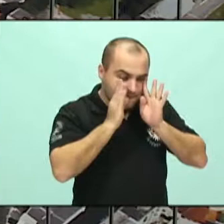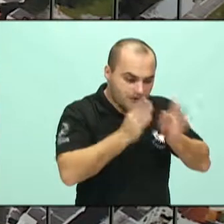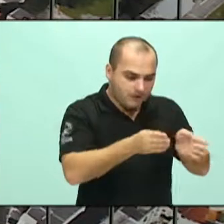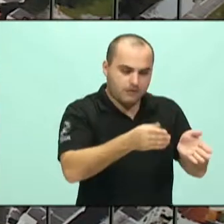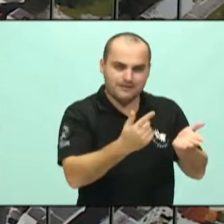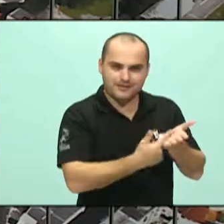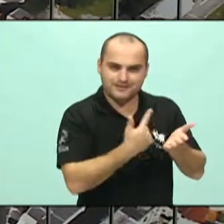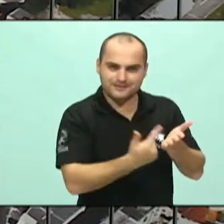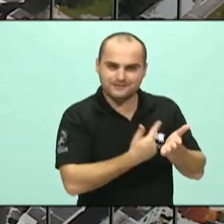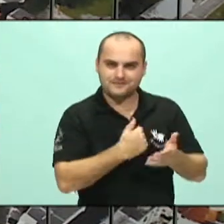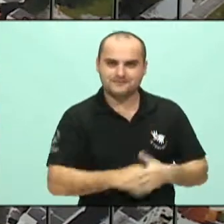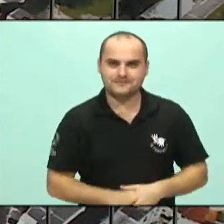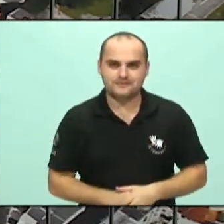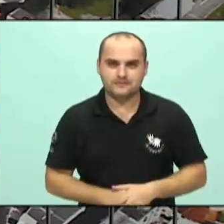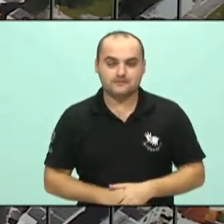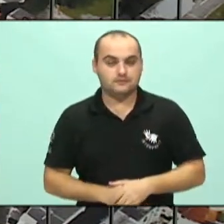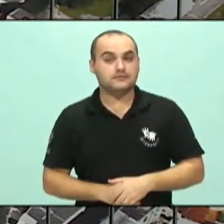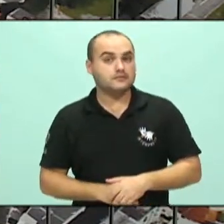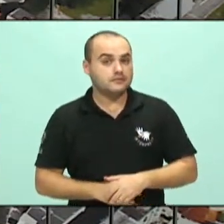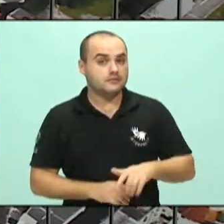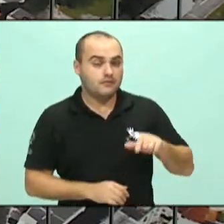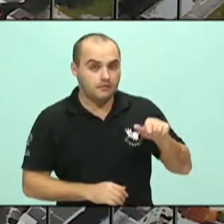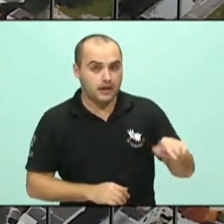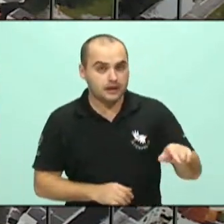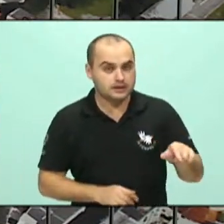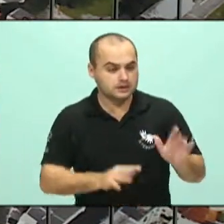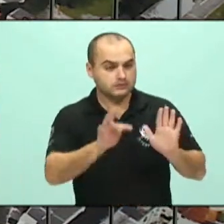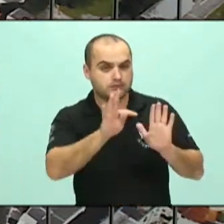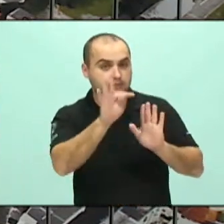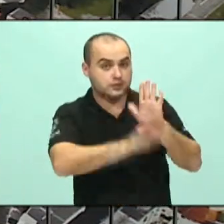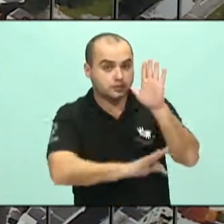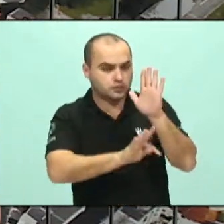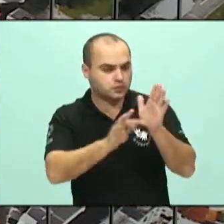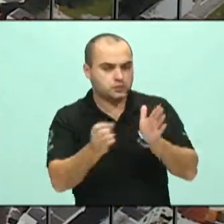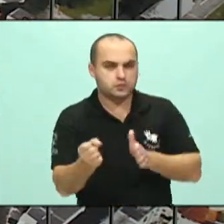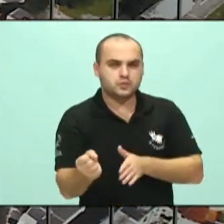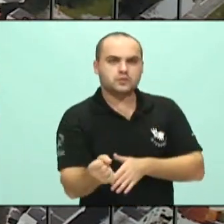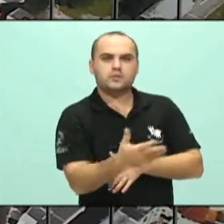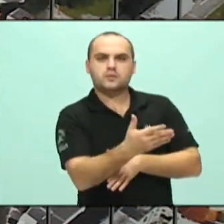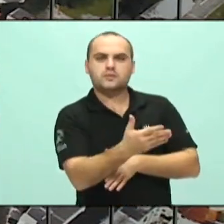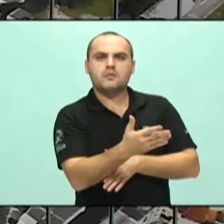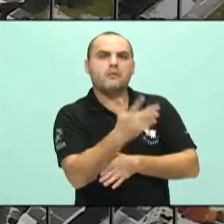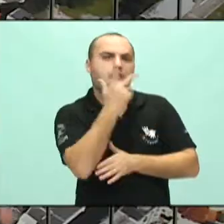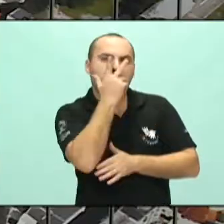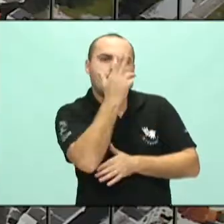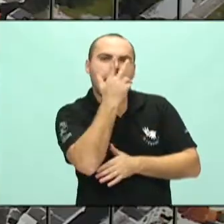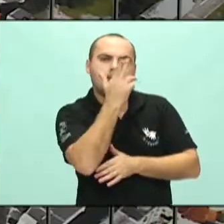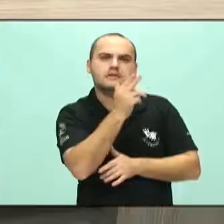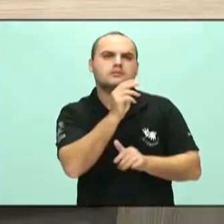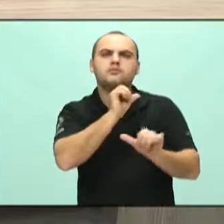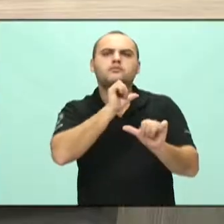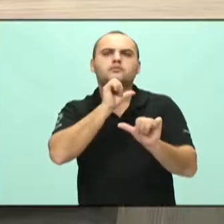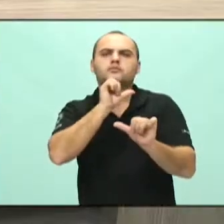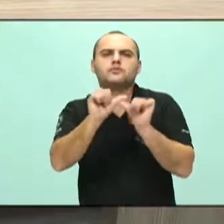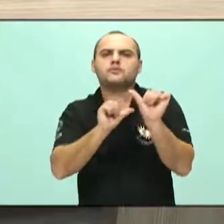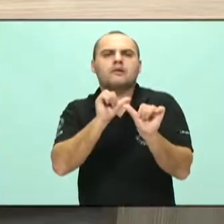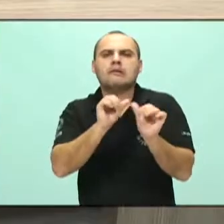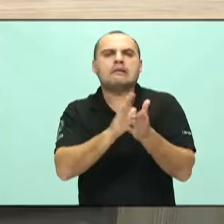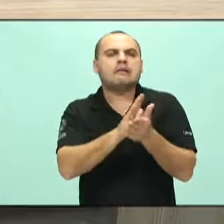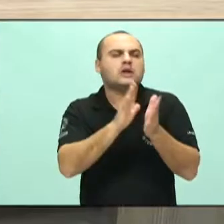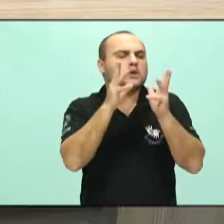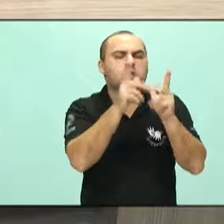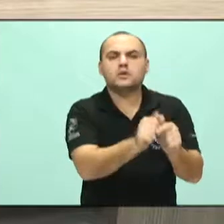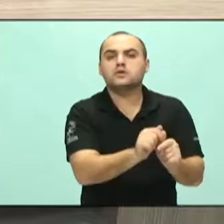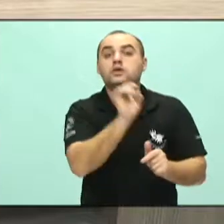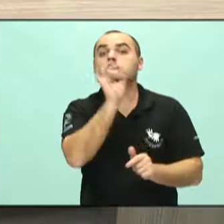aí, não é? Essa reescrita resultou num livro praticamente novo. Só o título basicamente é